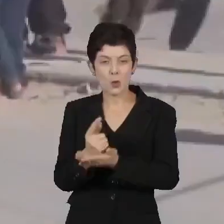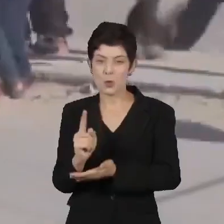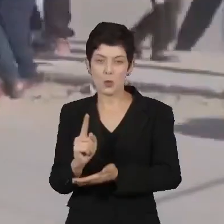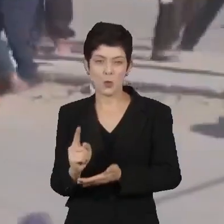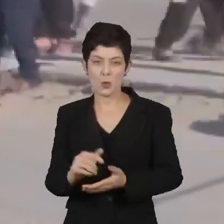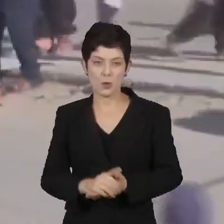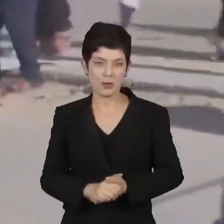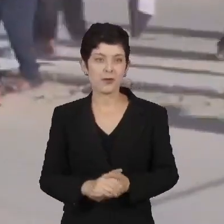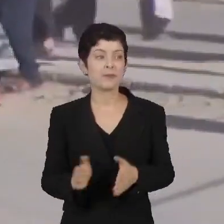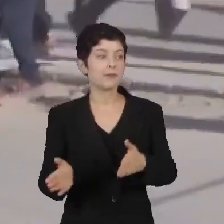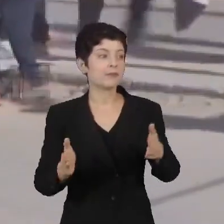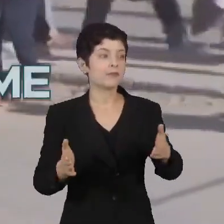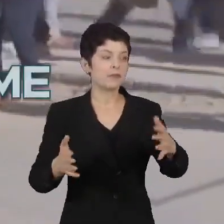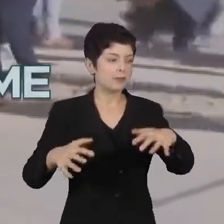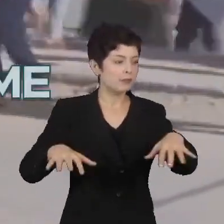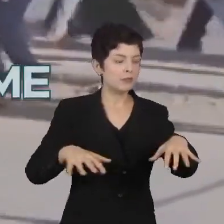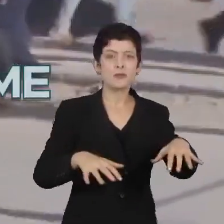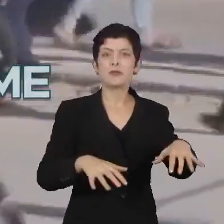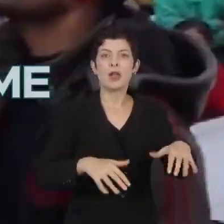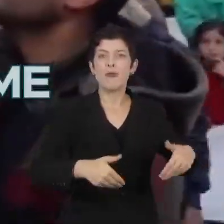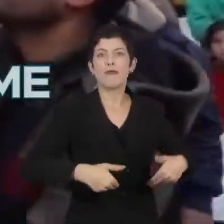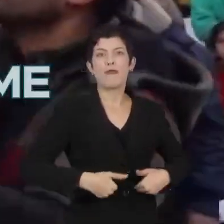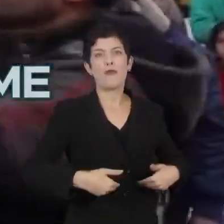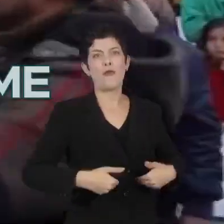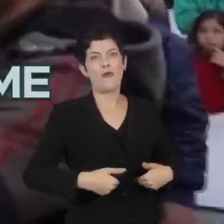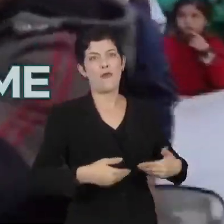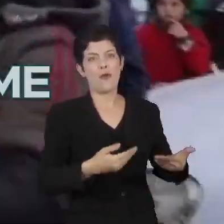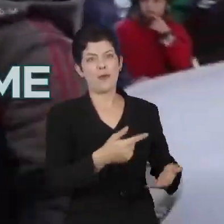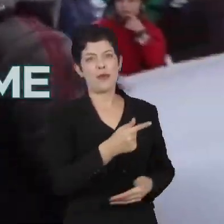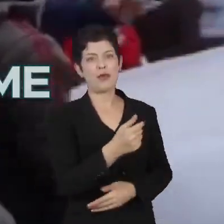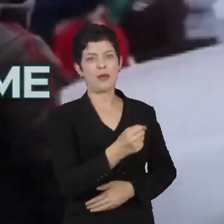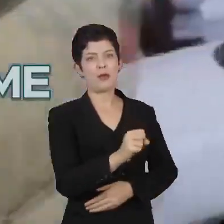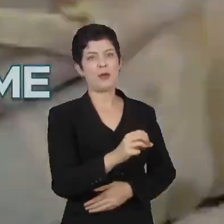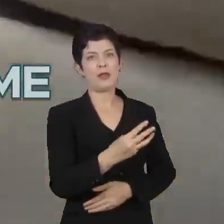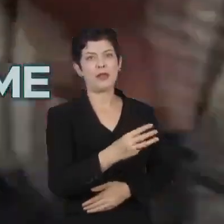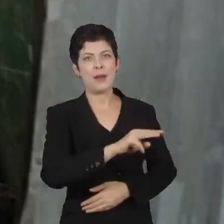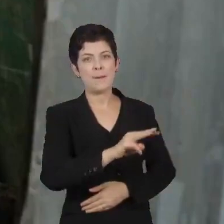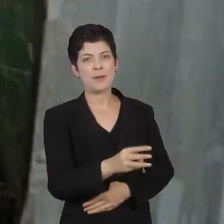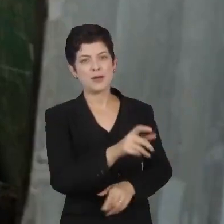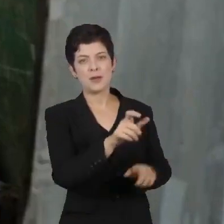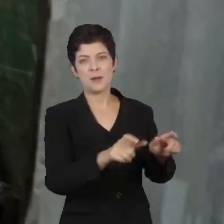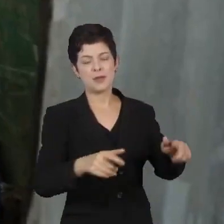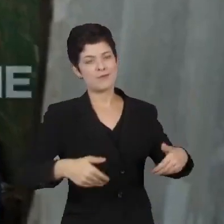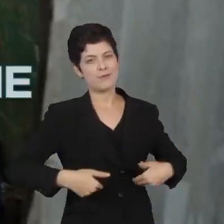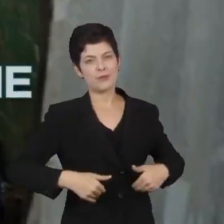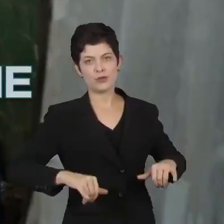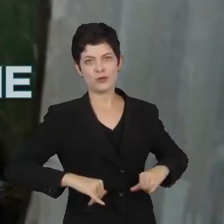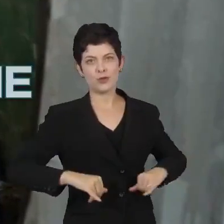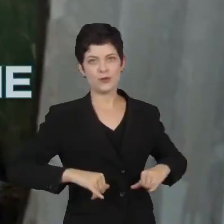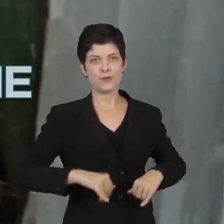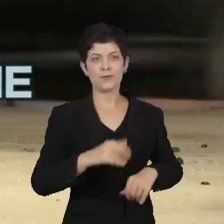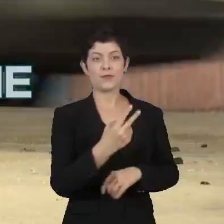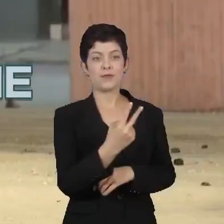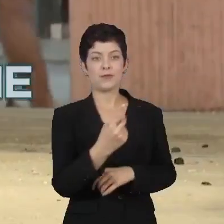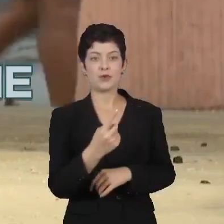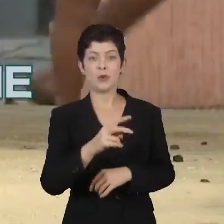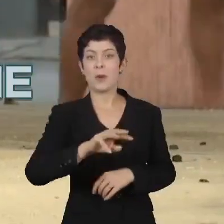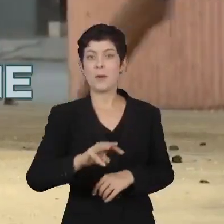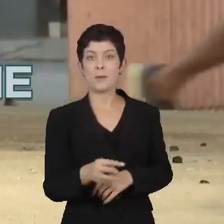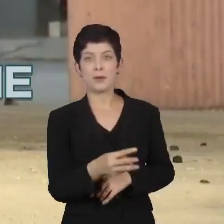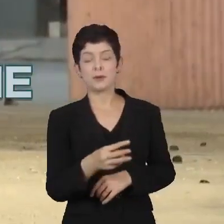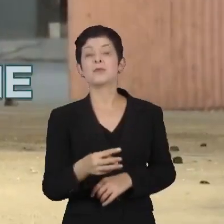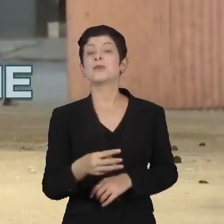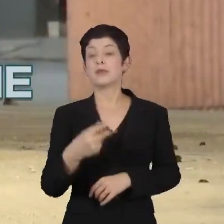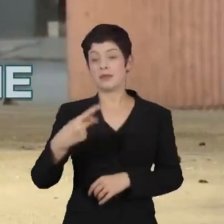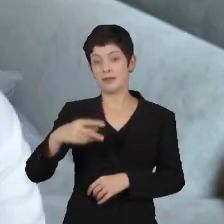balança, a fome assola a vida de 783 milhões de pessoas no mundo. Ao menos 21 milhões delas